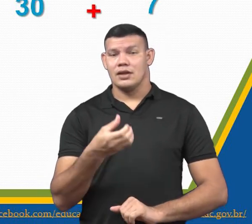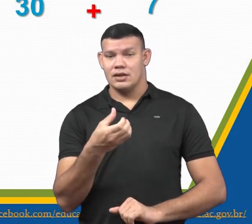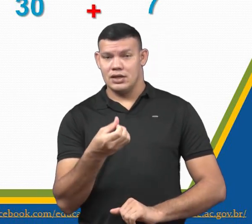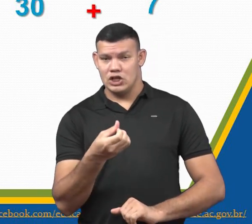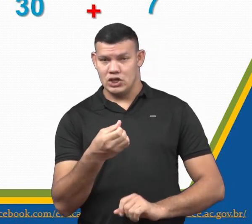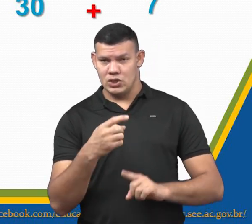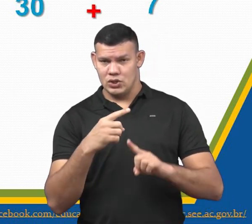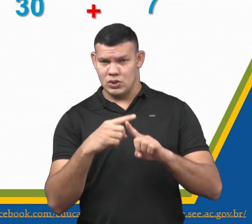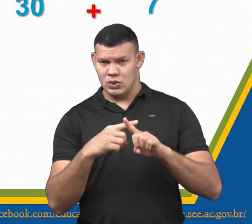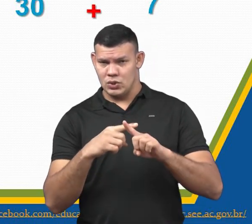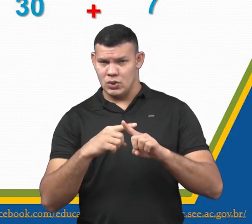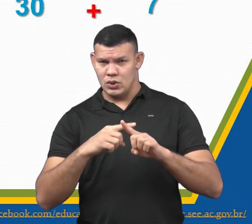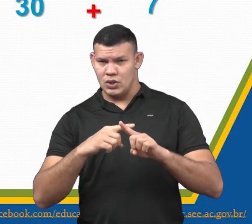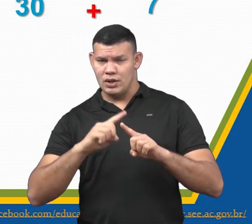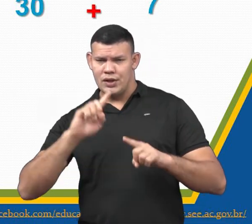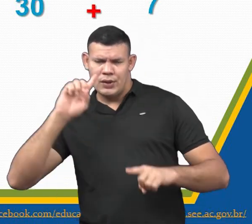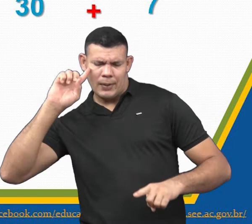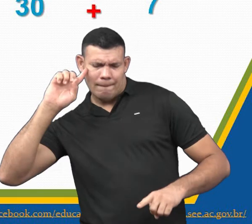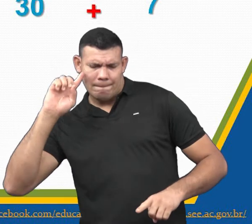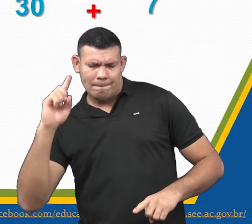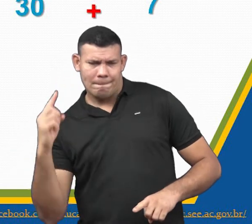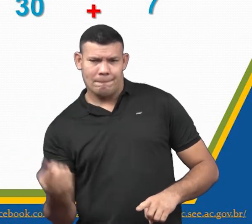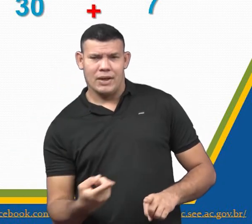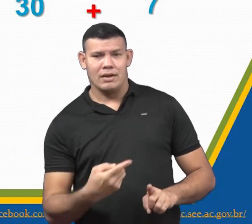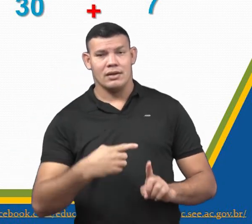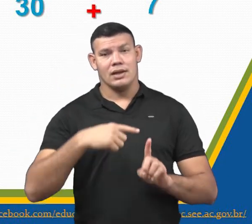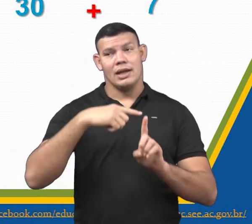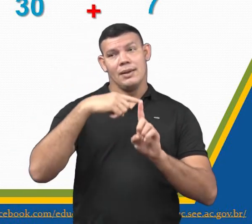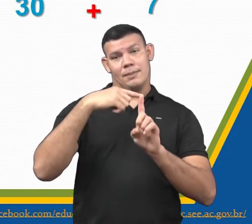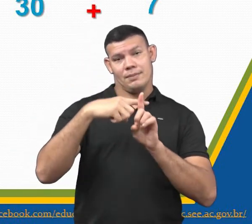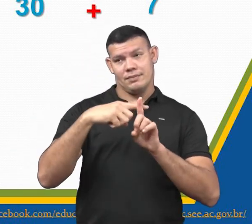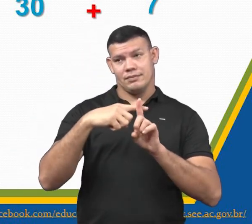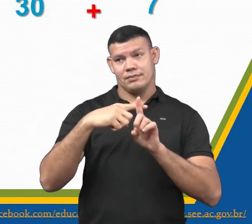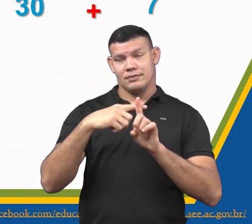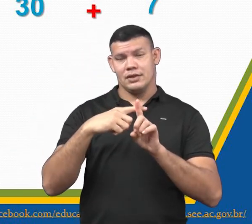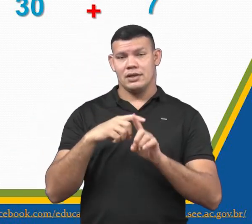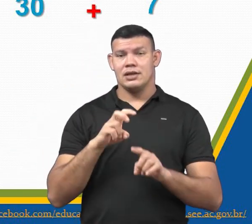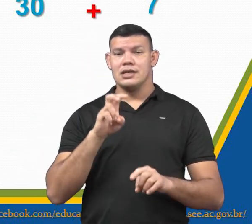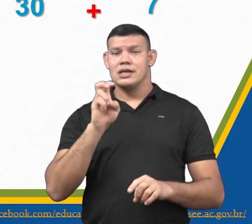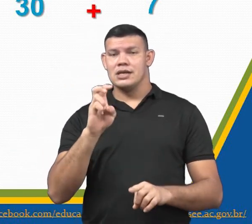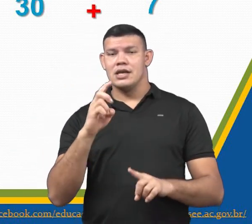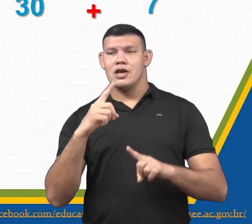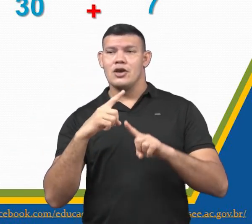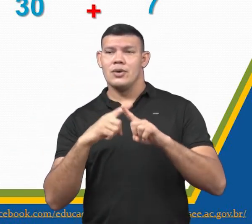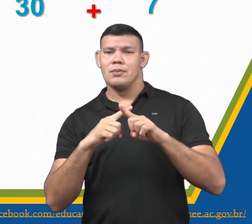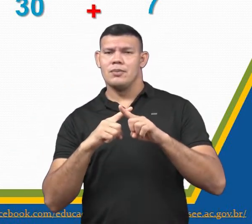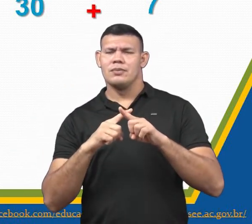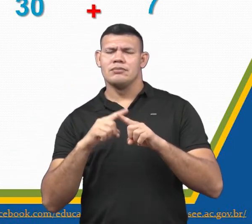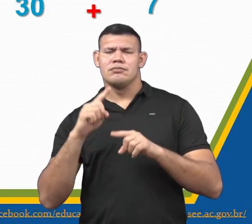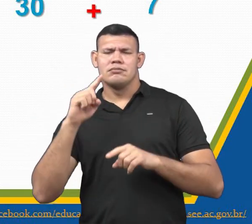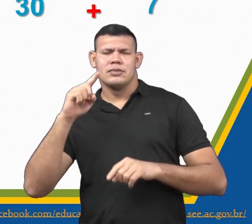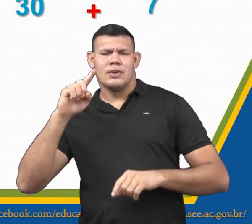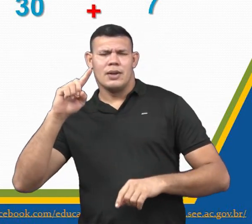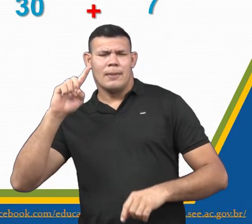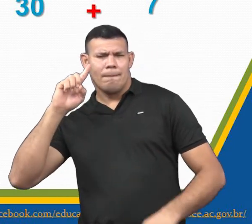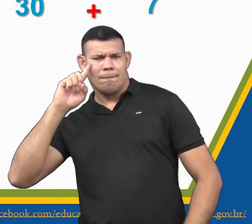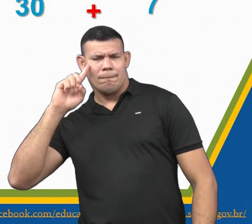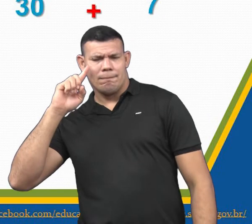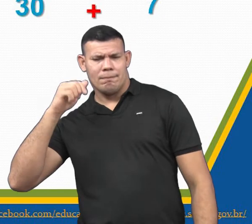10.000 mais, né, 5 vezes 1.000. Então, eu